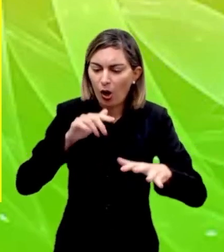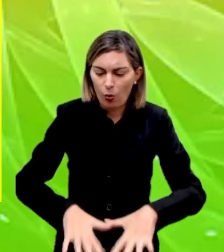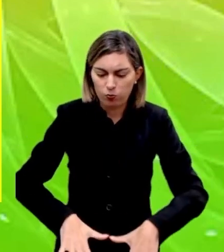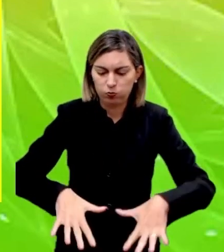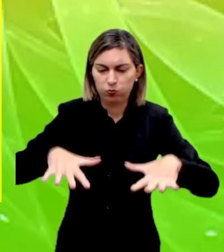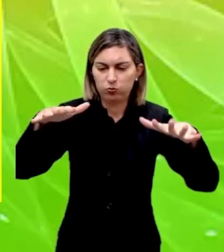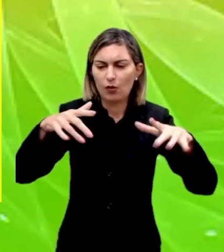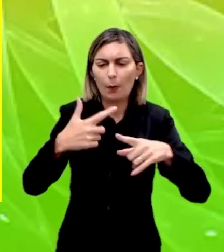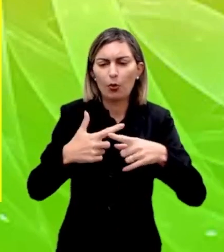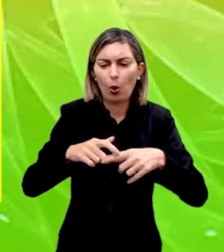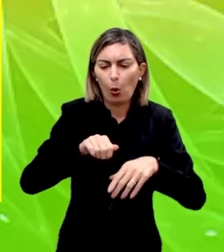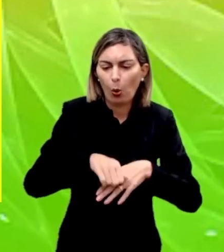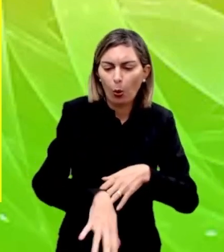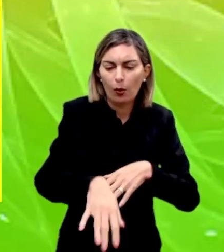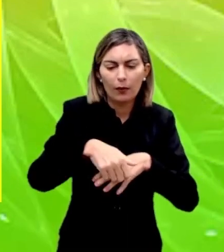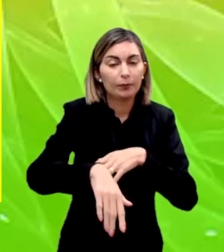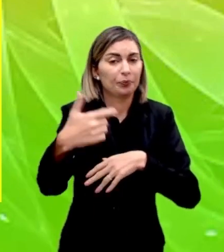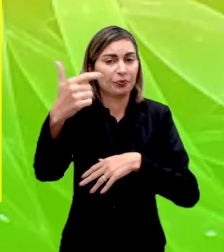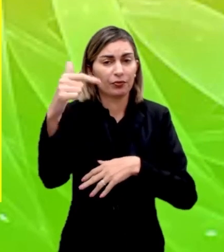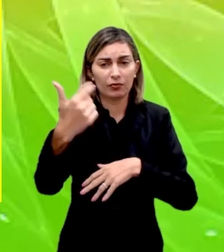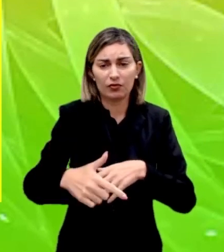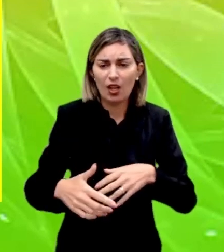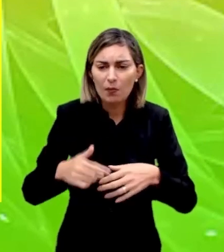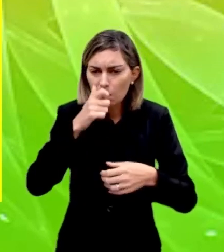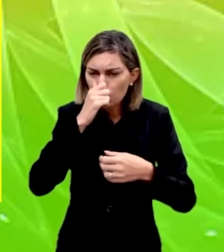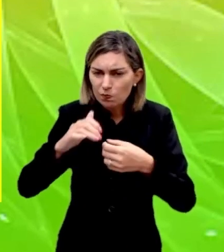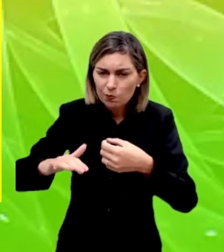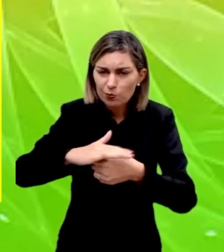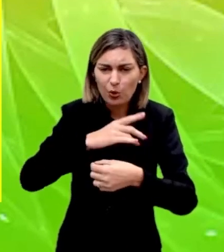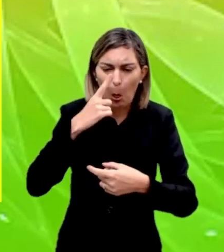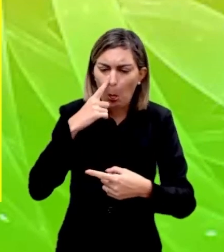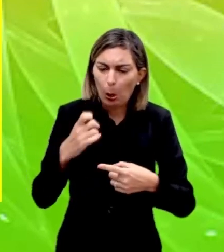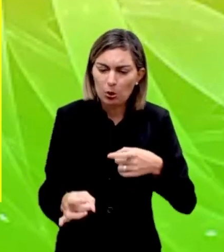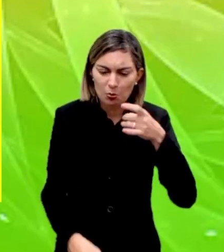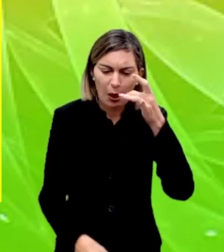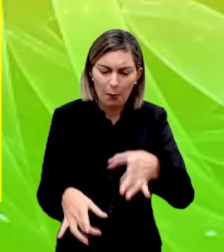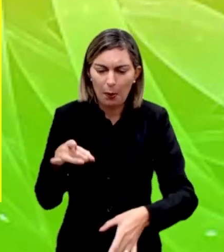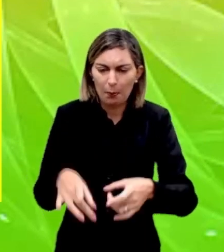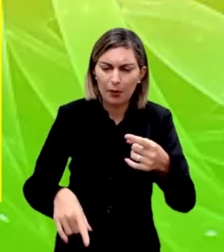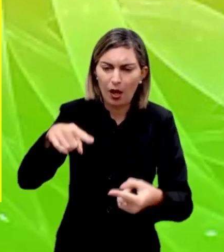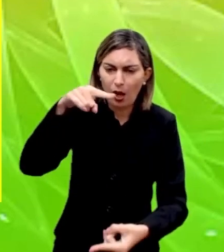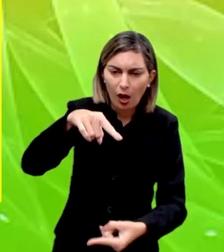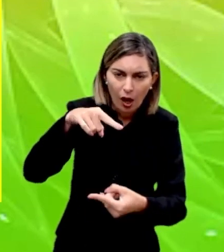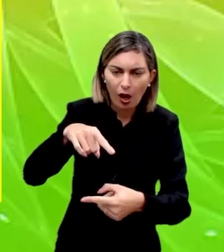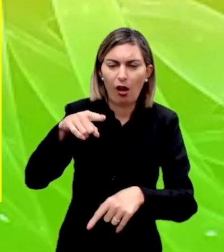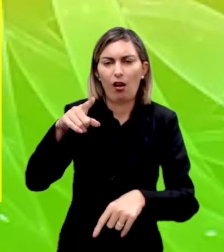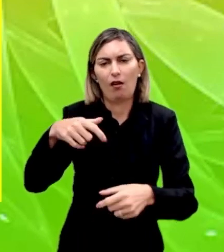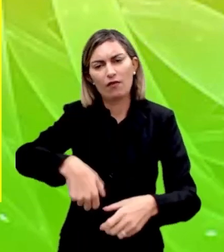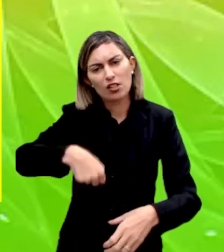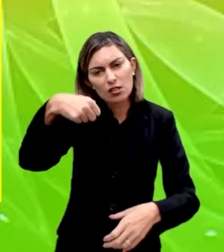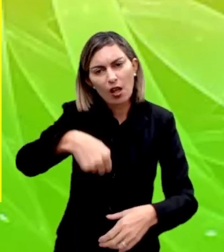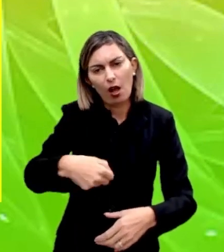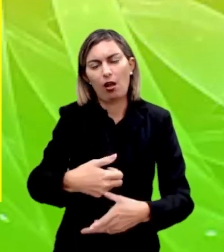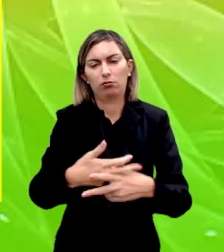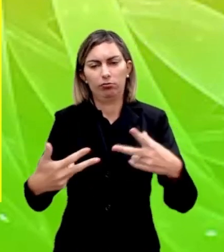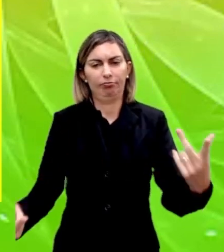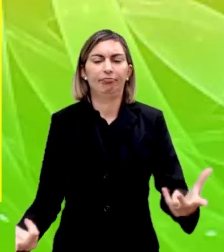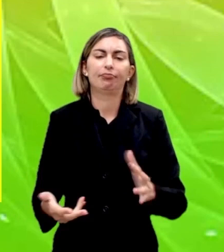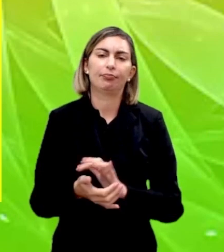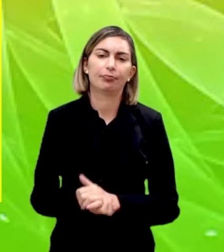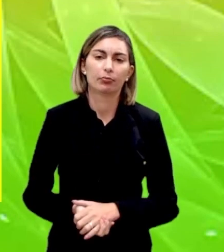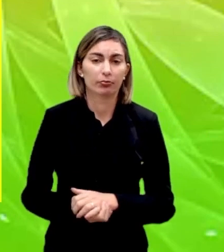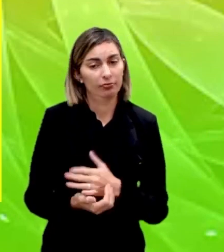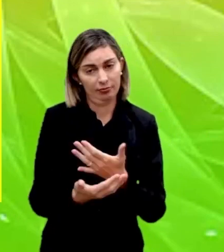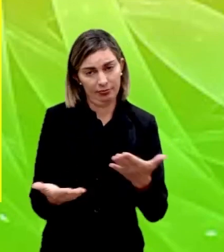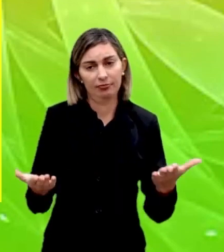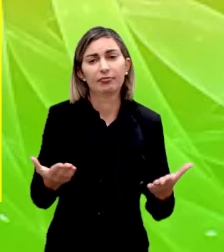tem como escoar a água, porque a maioria está entupida com garrafas plásticas, com sacos plásticos, etc. Isso